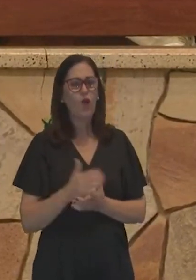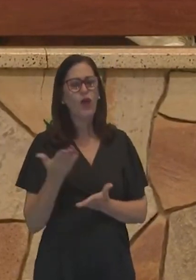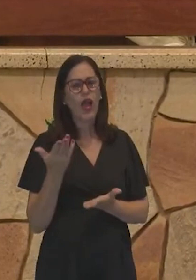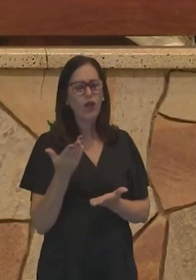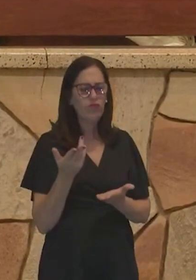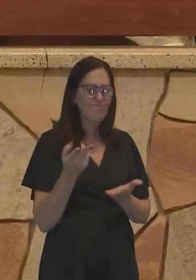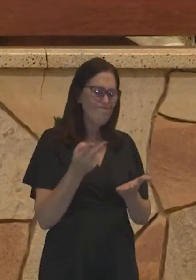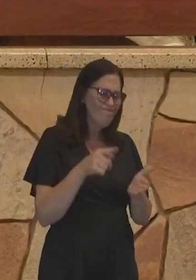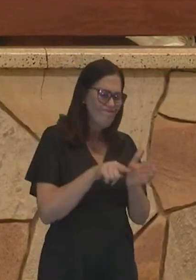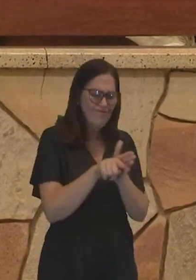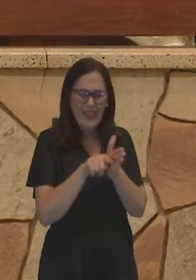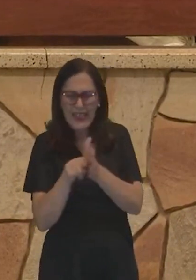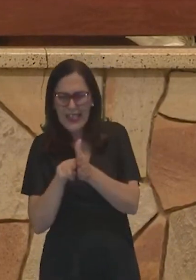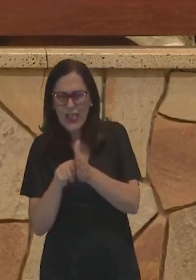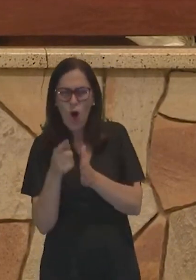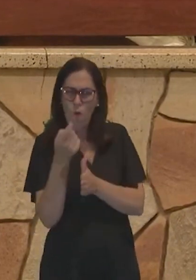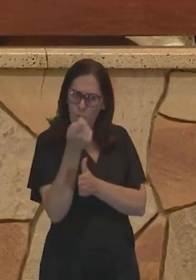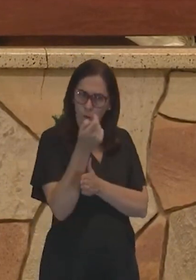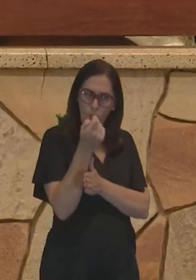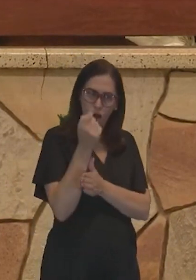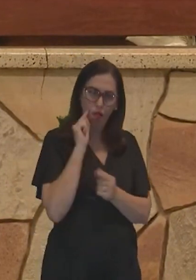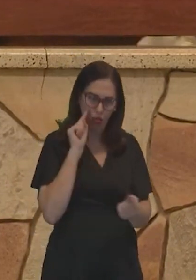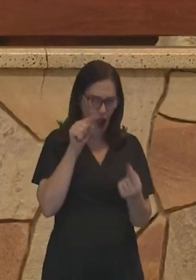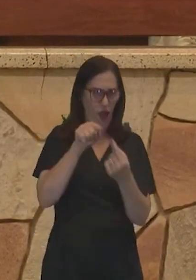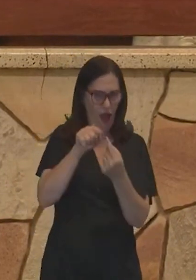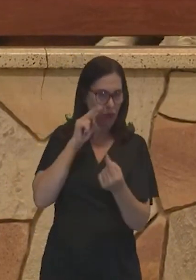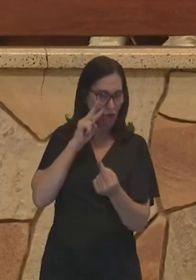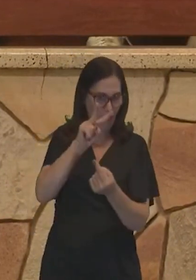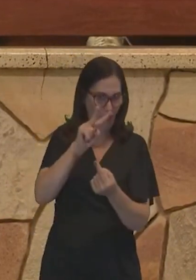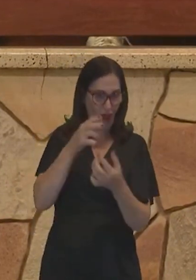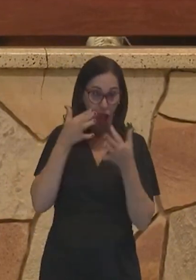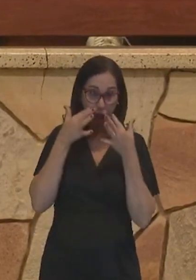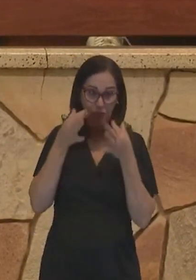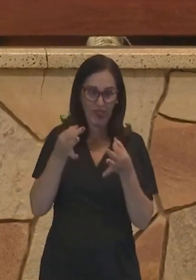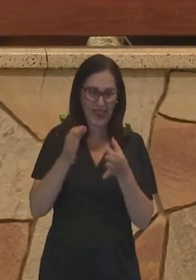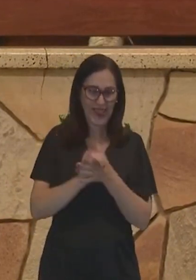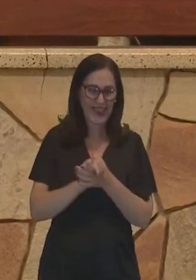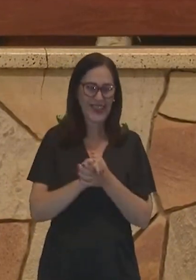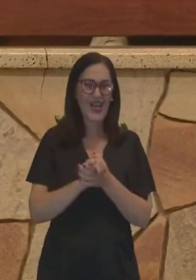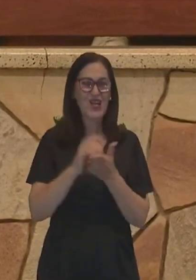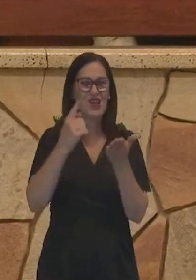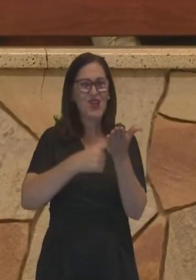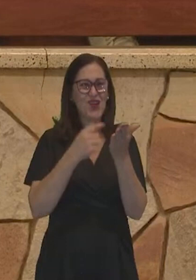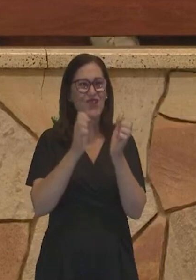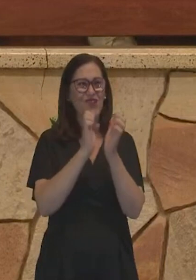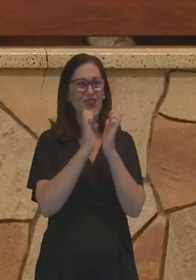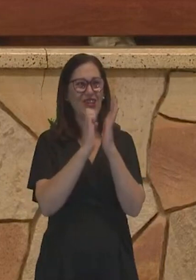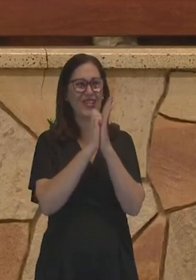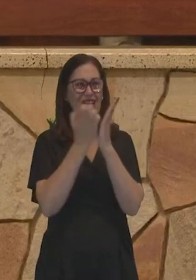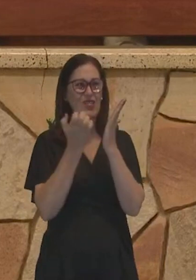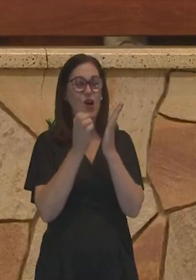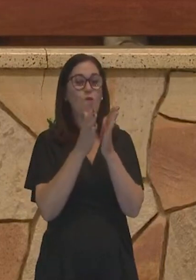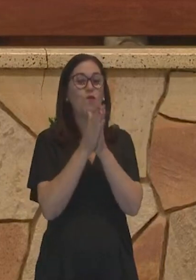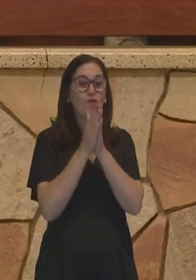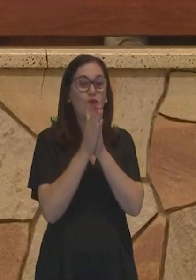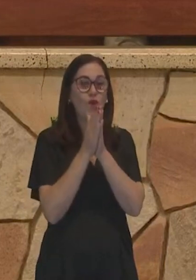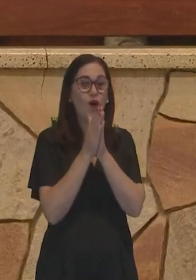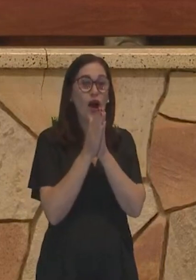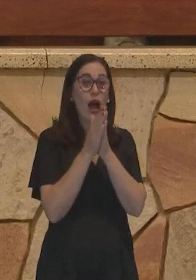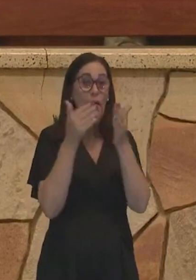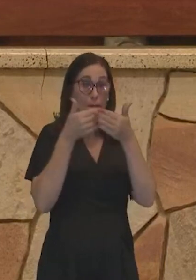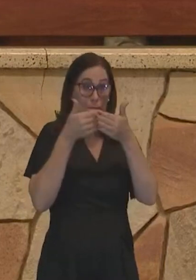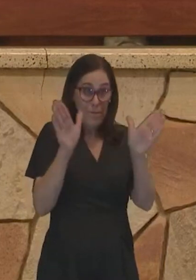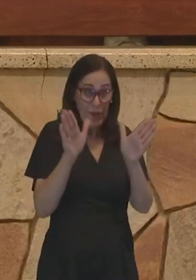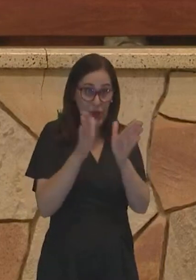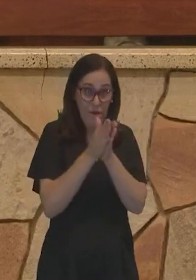vocês um pouquinho, tá ligado? No livro de Eclesiastes, deixa a Bíblia aberta.